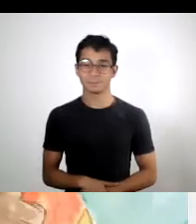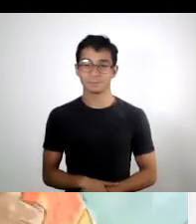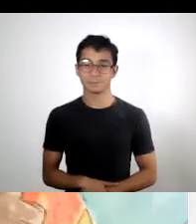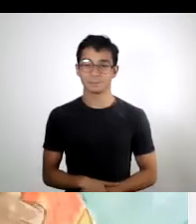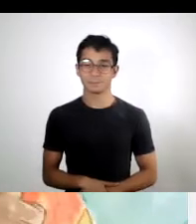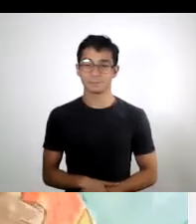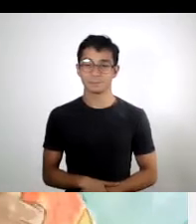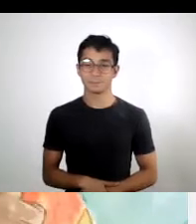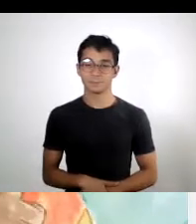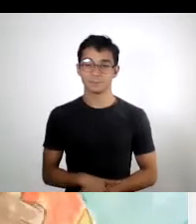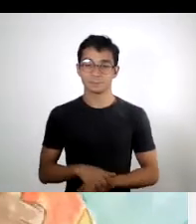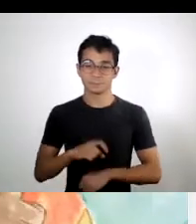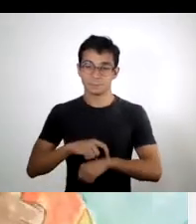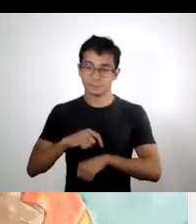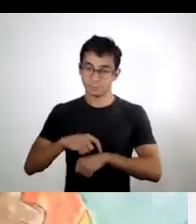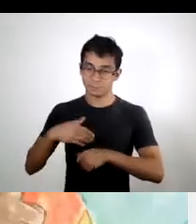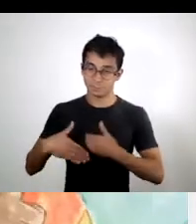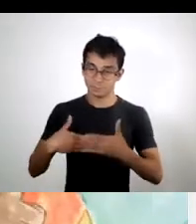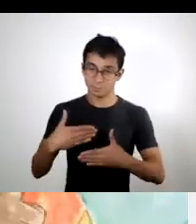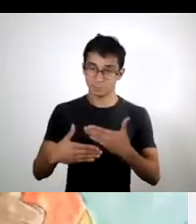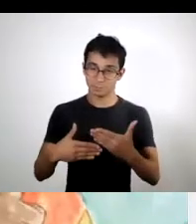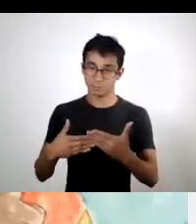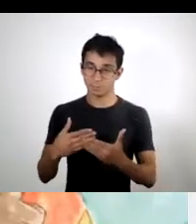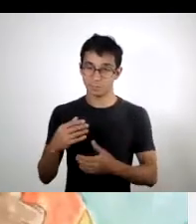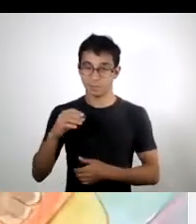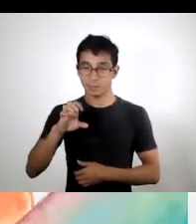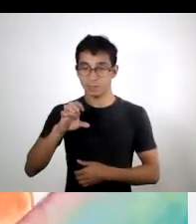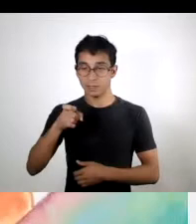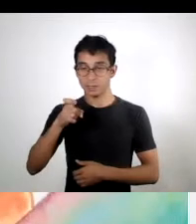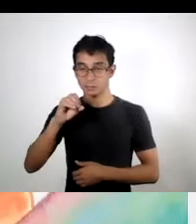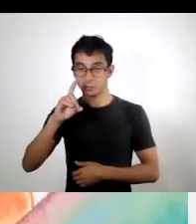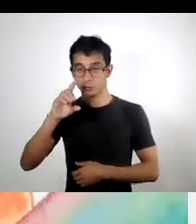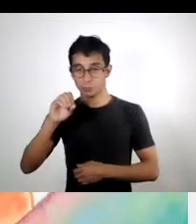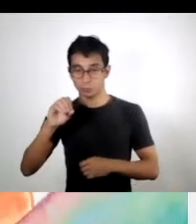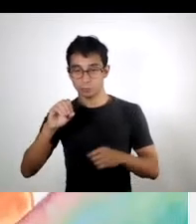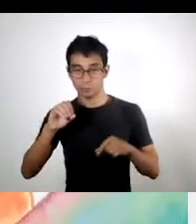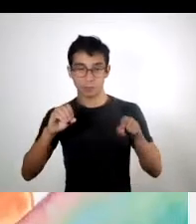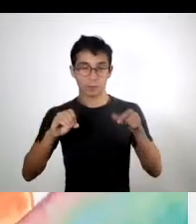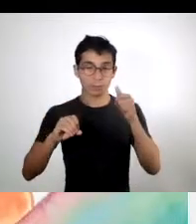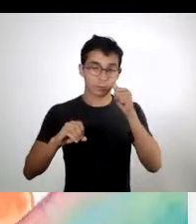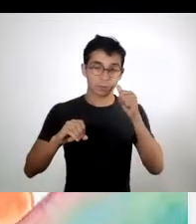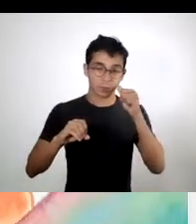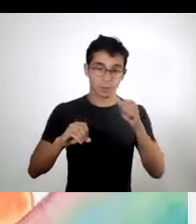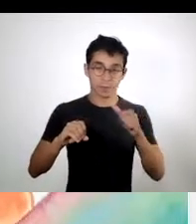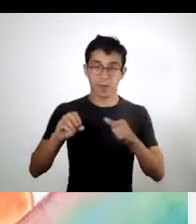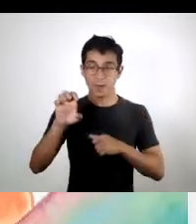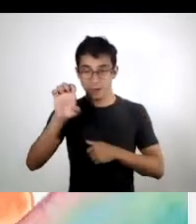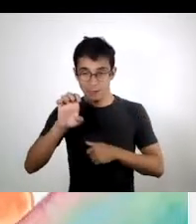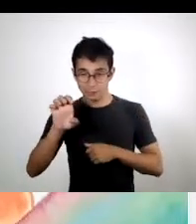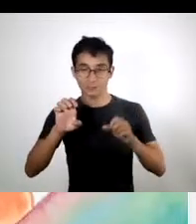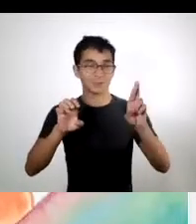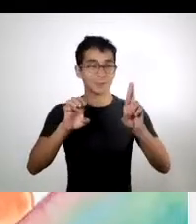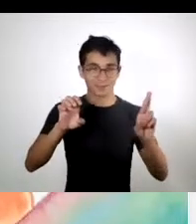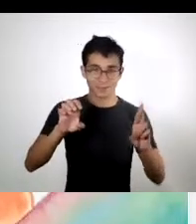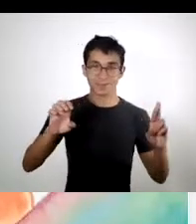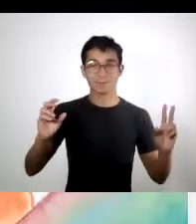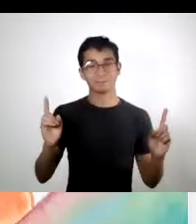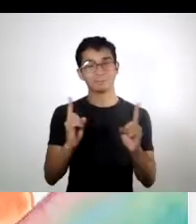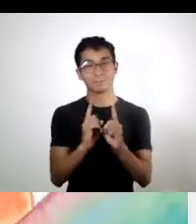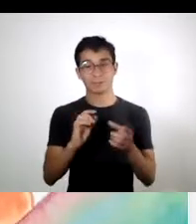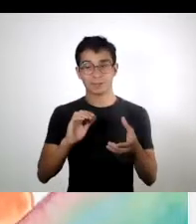Tempos depois, Resistência e Êxodo se casaram. Ele agora fixado na